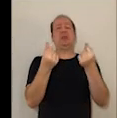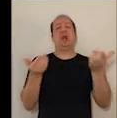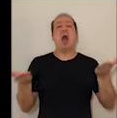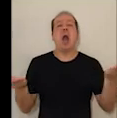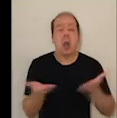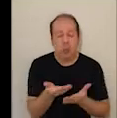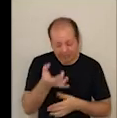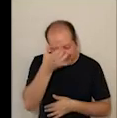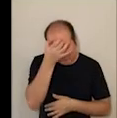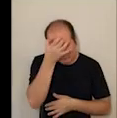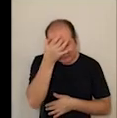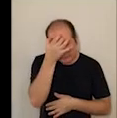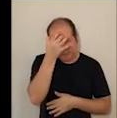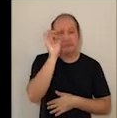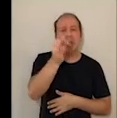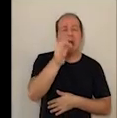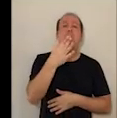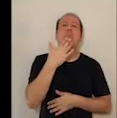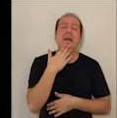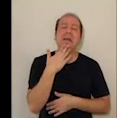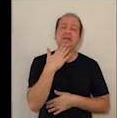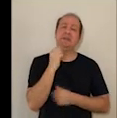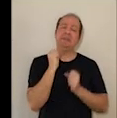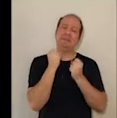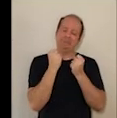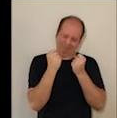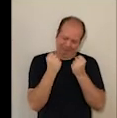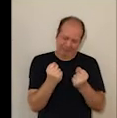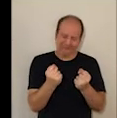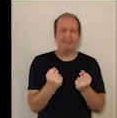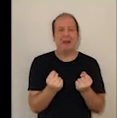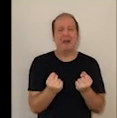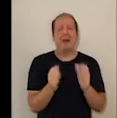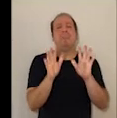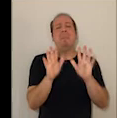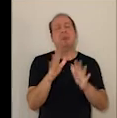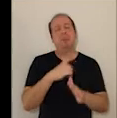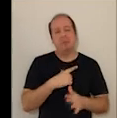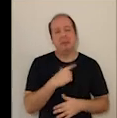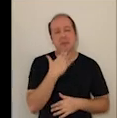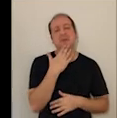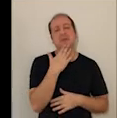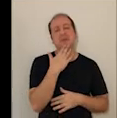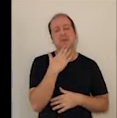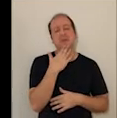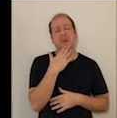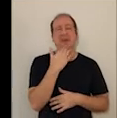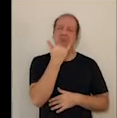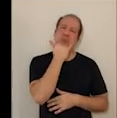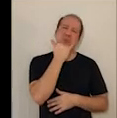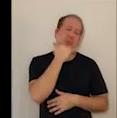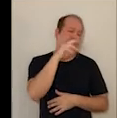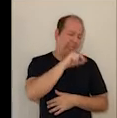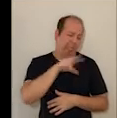e agora a consciência me pesa. Eu enganei. Eu